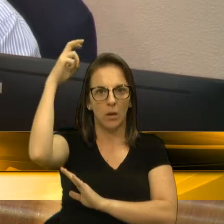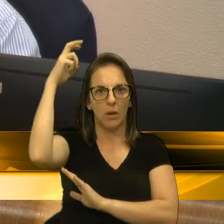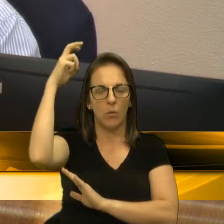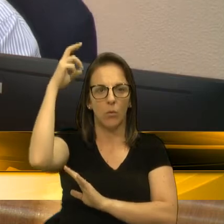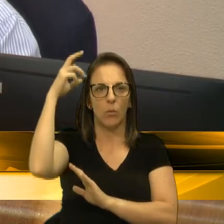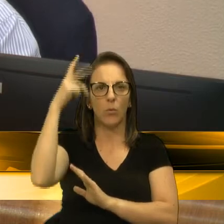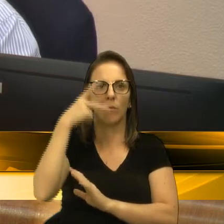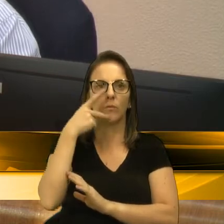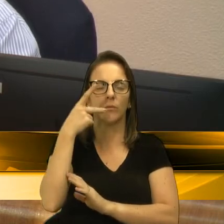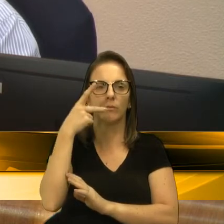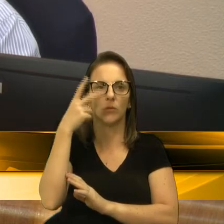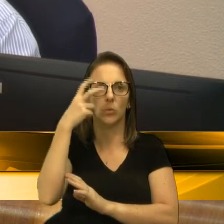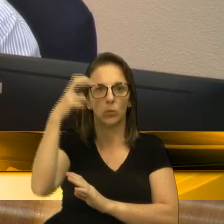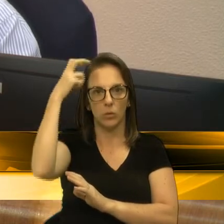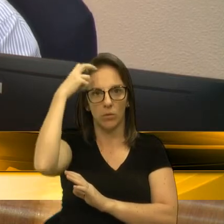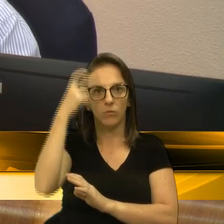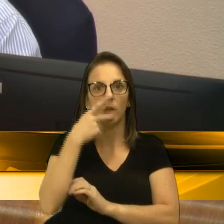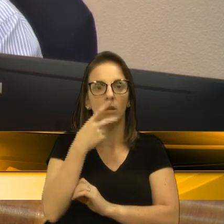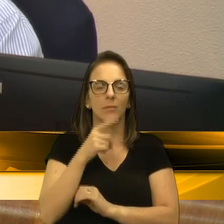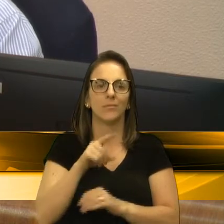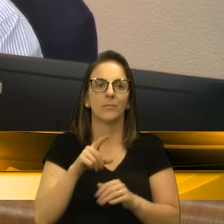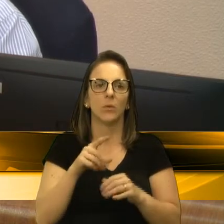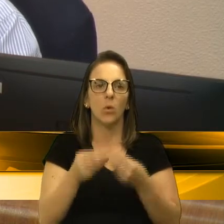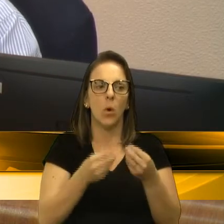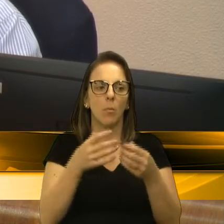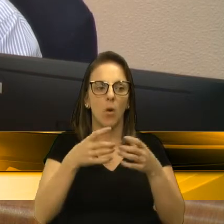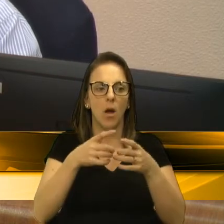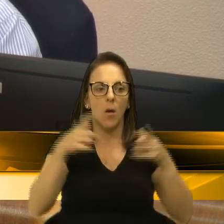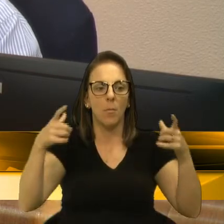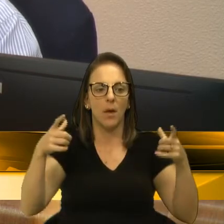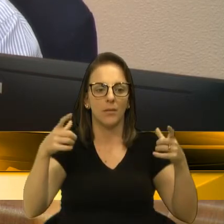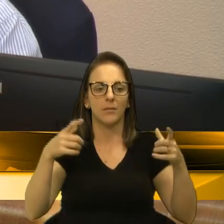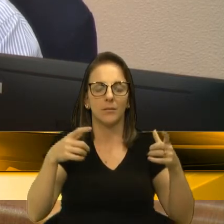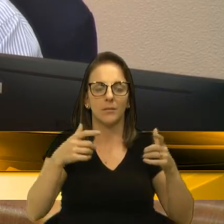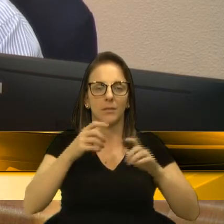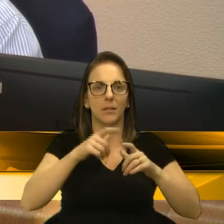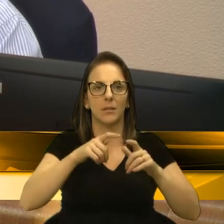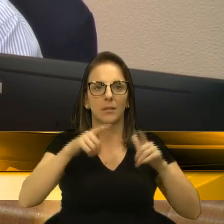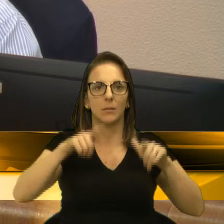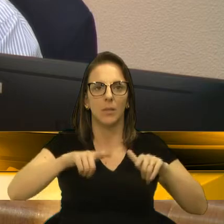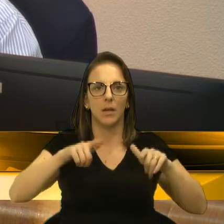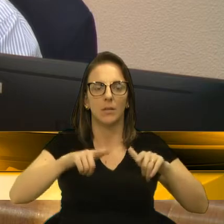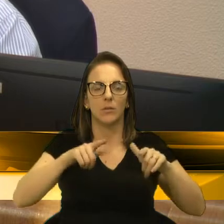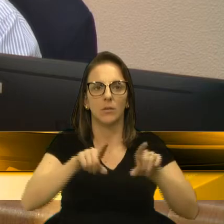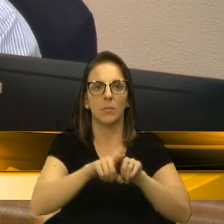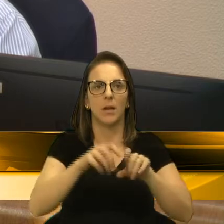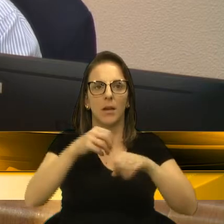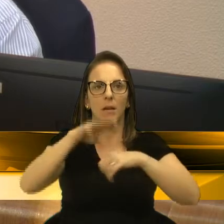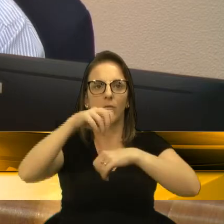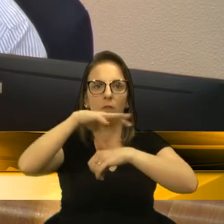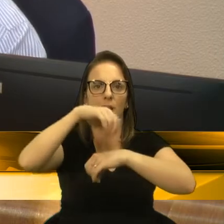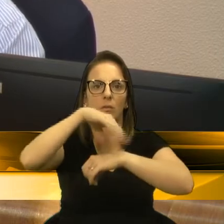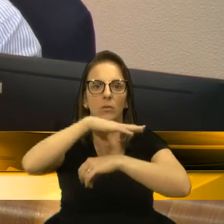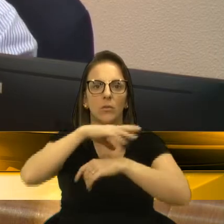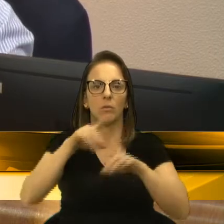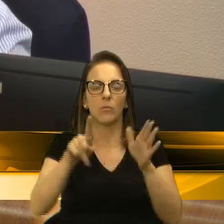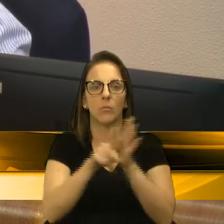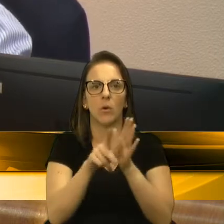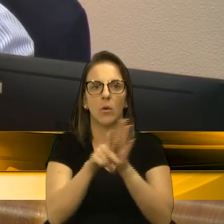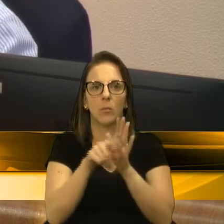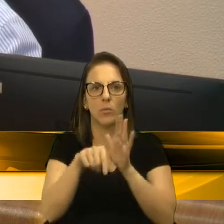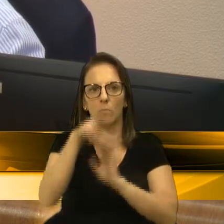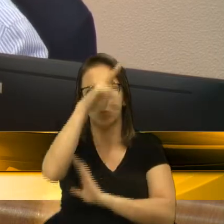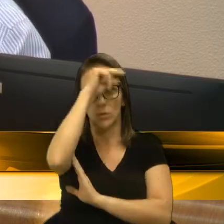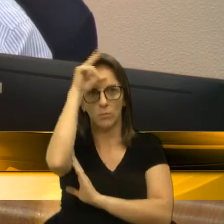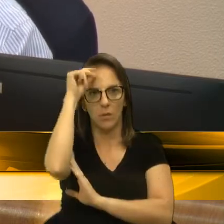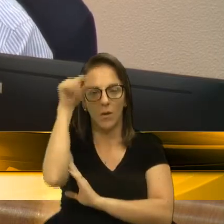contribuiria muito para ampliar a visibilidade do espaço e também com apoio ao evento por parte do Poder Público Municipal, já que o espaço é um dos mais bem conservados e estruturados